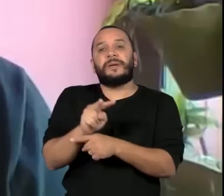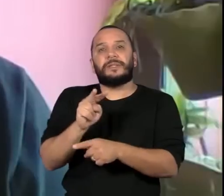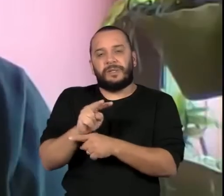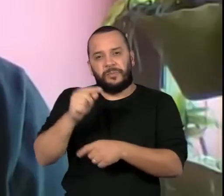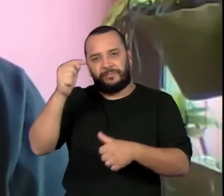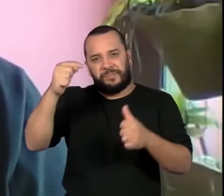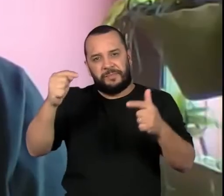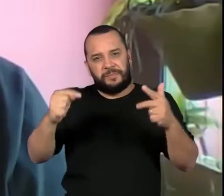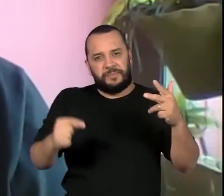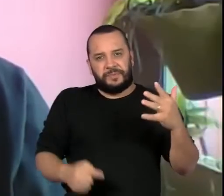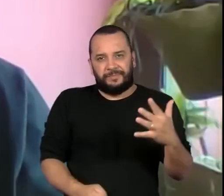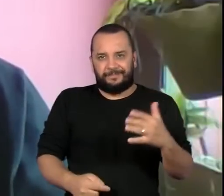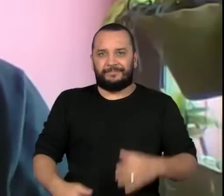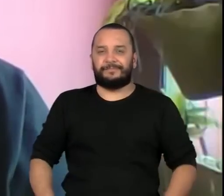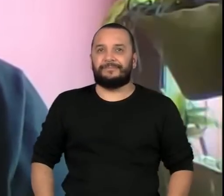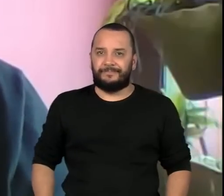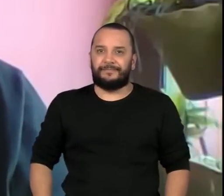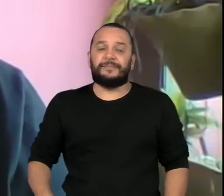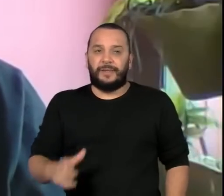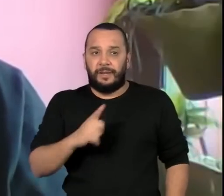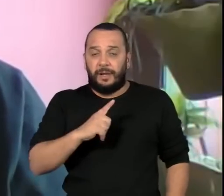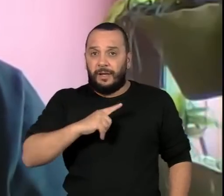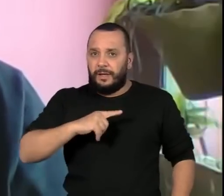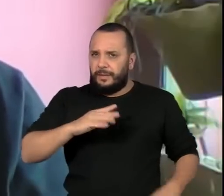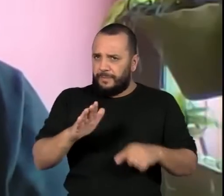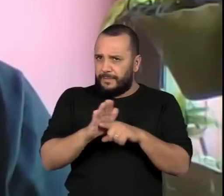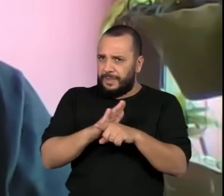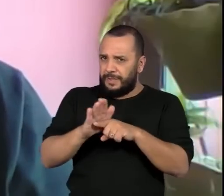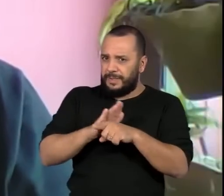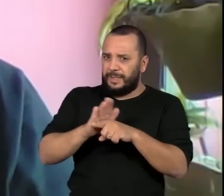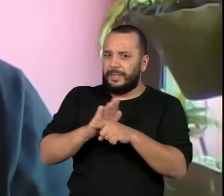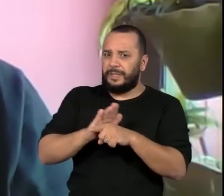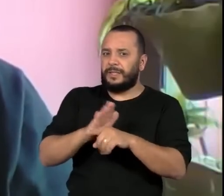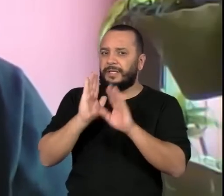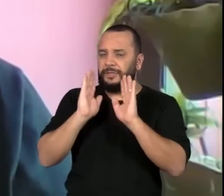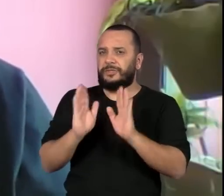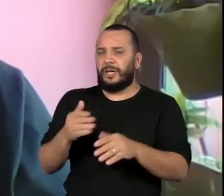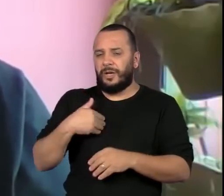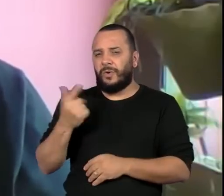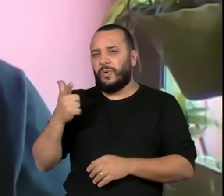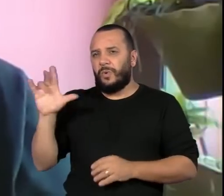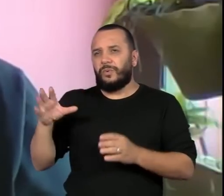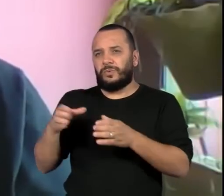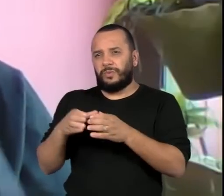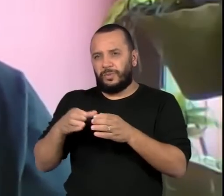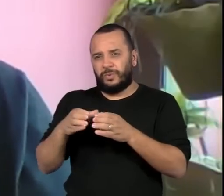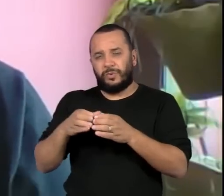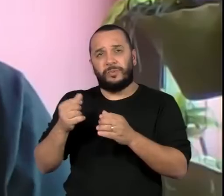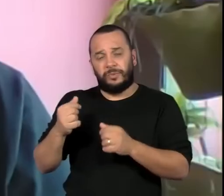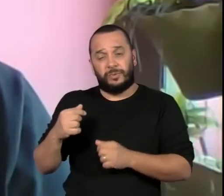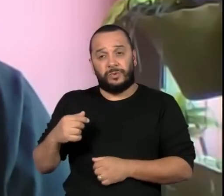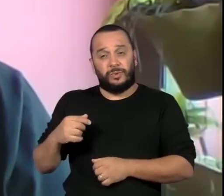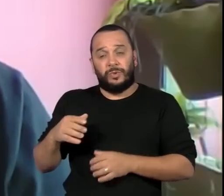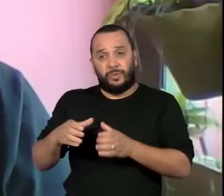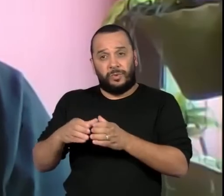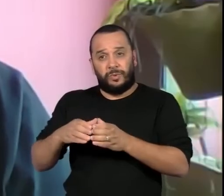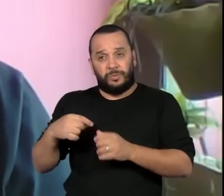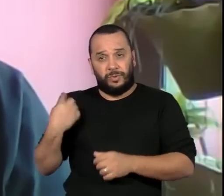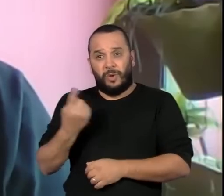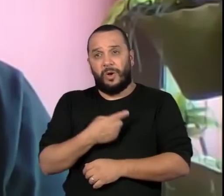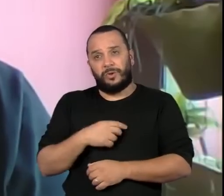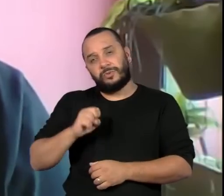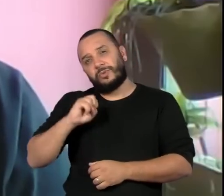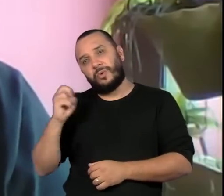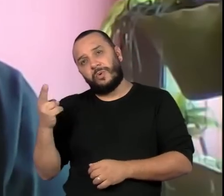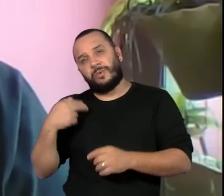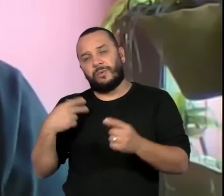A gente utilizou todos os dados secundários, né, dados que já tinham sido gerados por outros grupos, ou em alguns nossos, outros